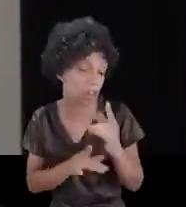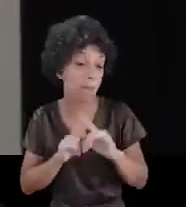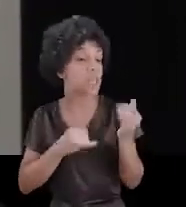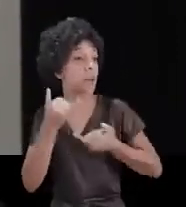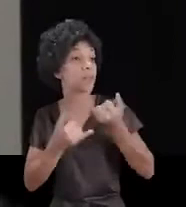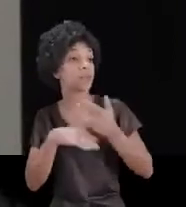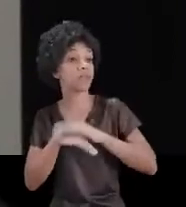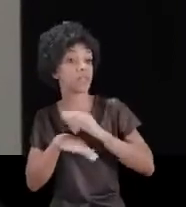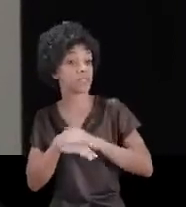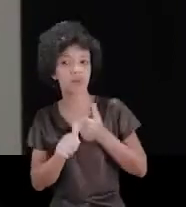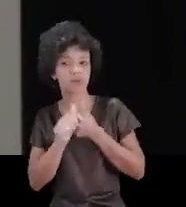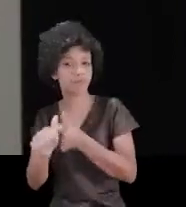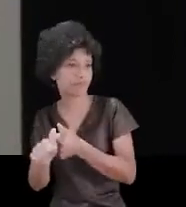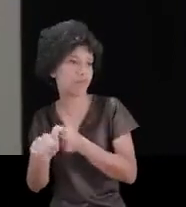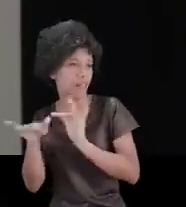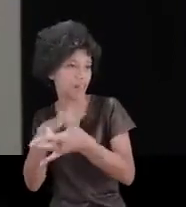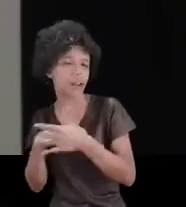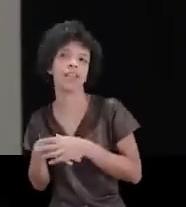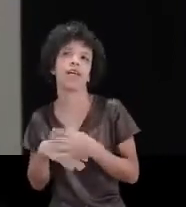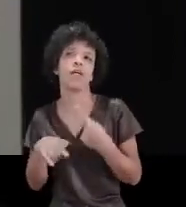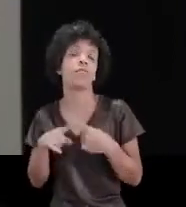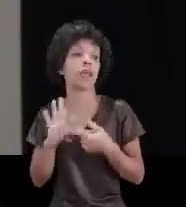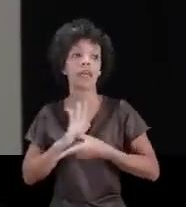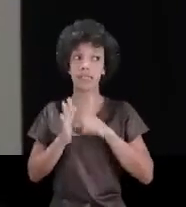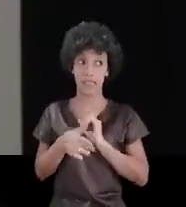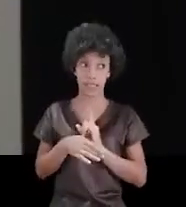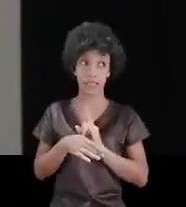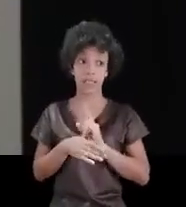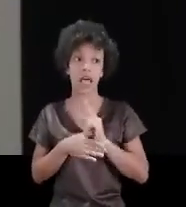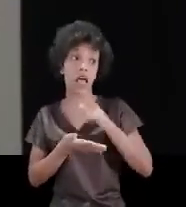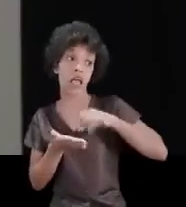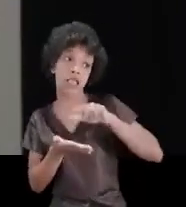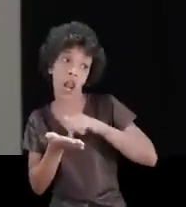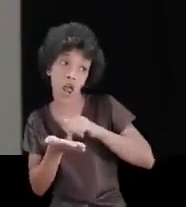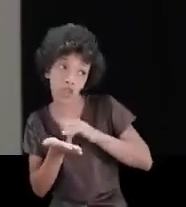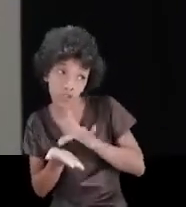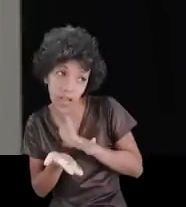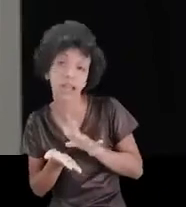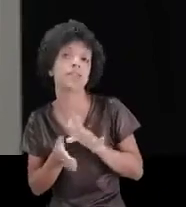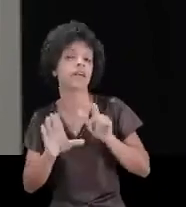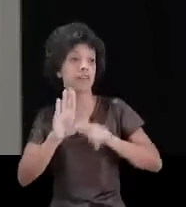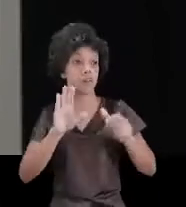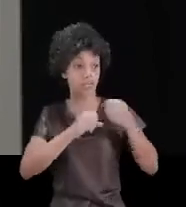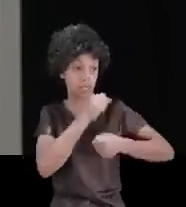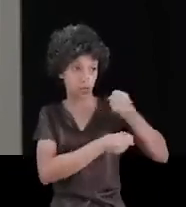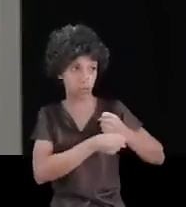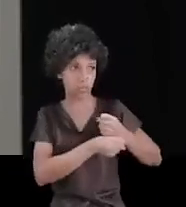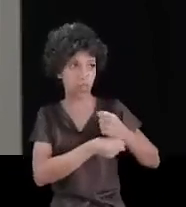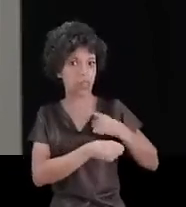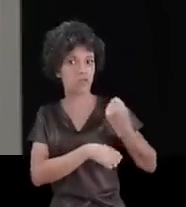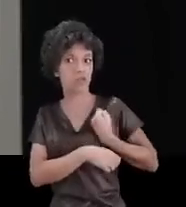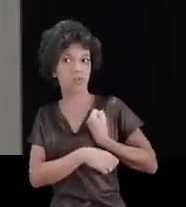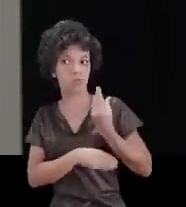brincadeira que eu fui fazer com minhas seguidoras para um bolão porque antes da Lotofácil da Independência do ano passado eu dei um número e acertaram